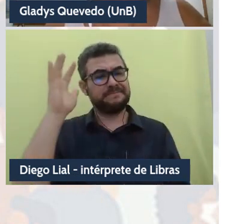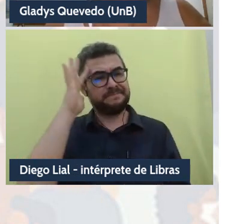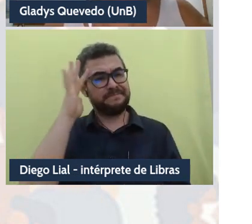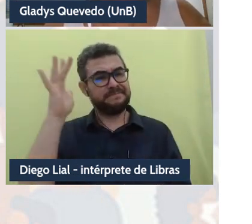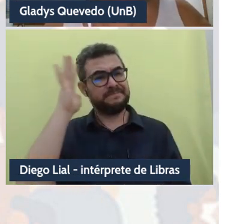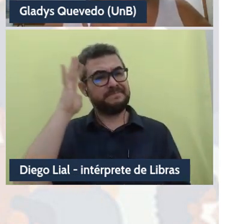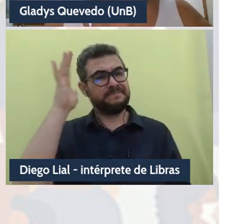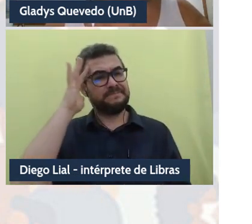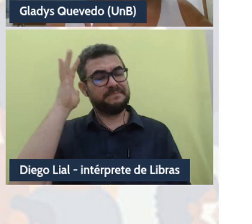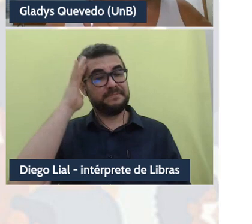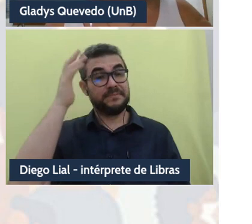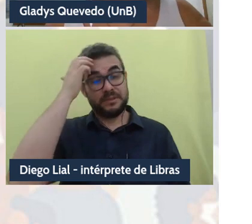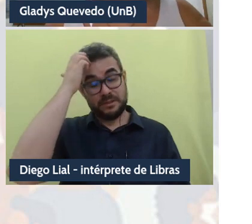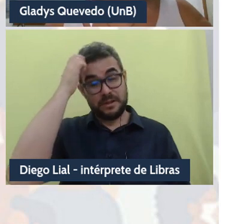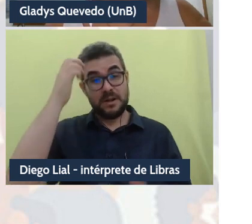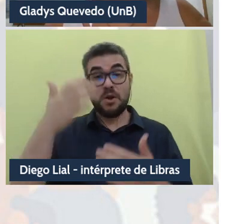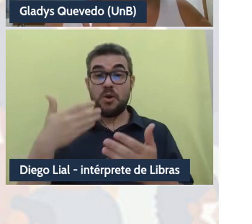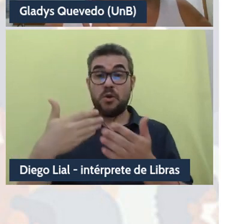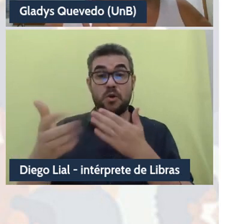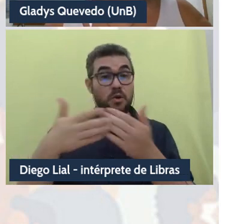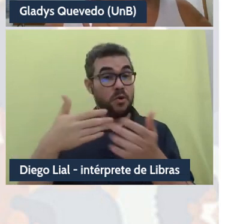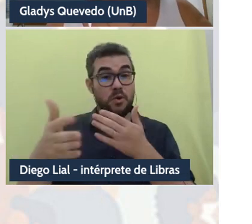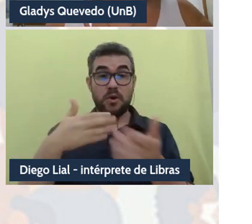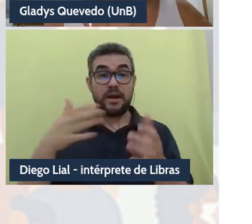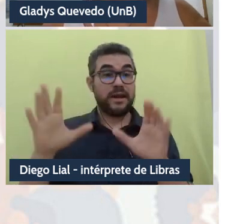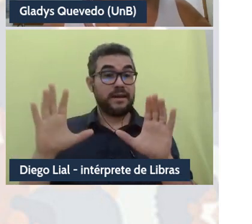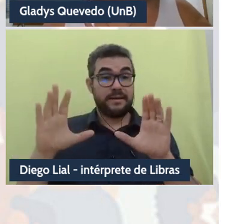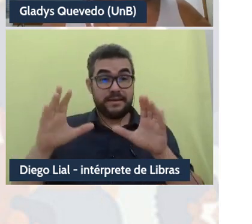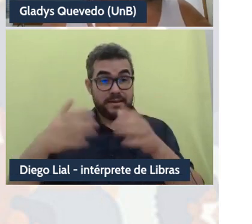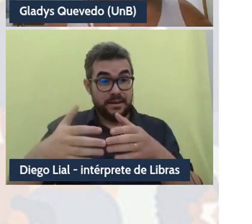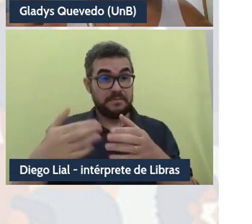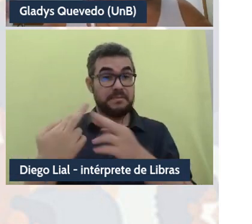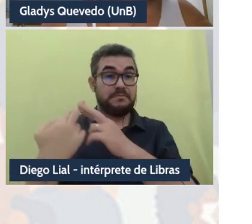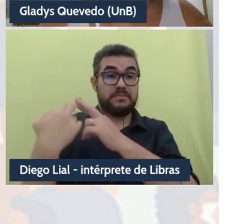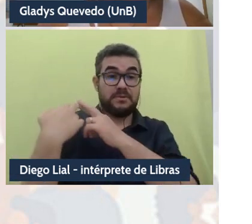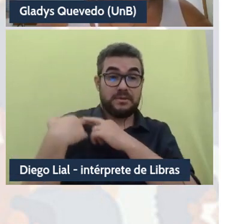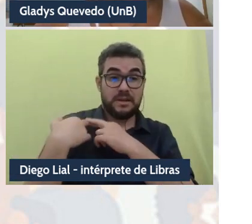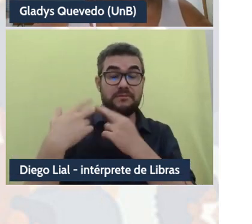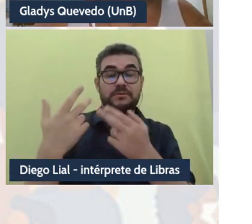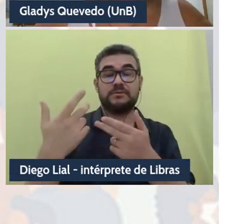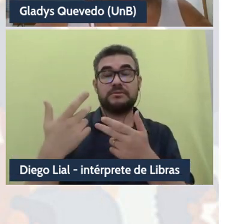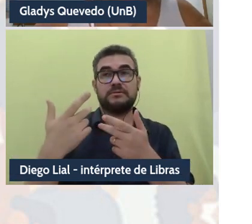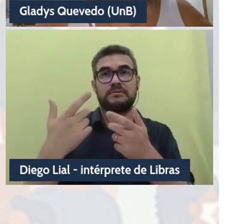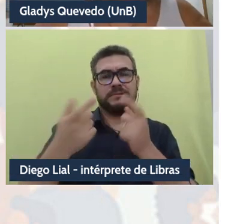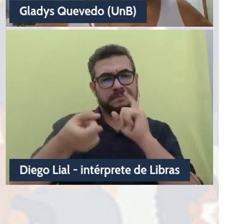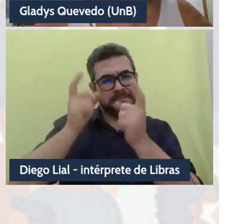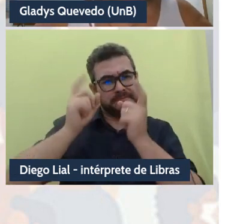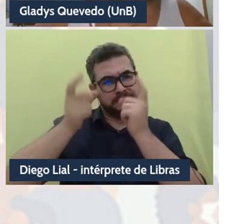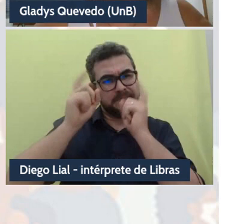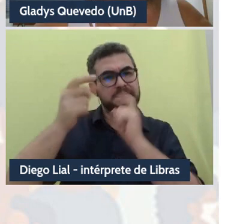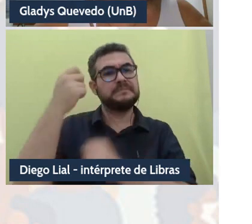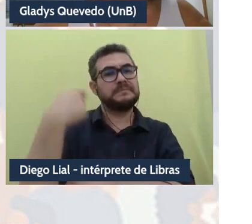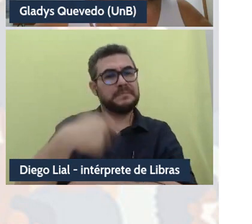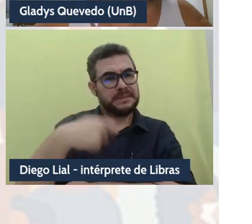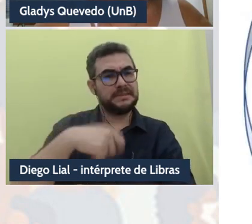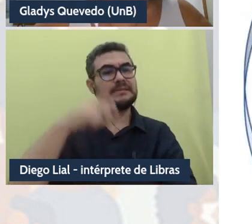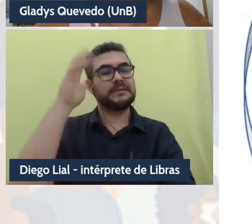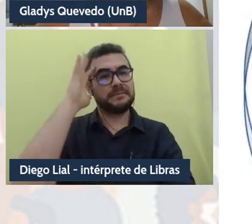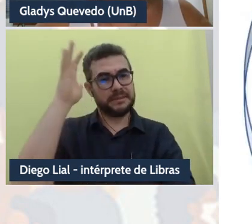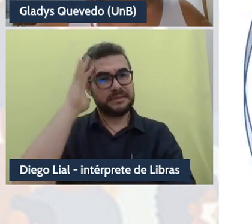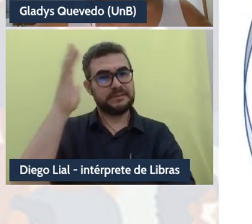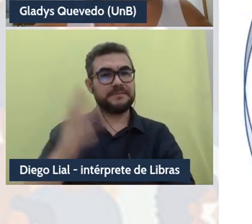relevância deve pensar nessas questões, ou com políticas, né? Políticas que incidem sobre